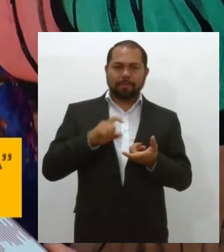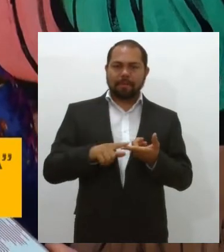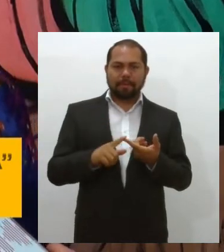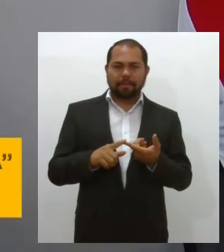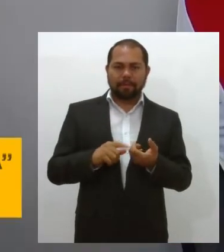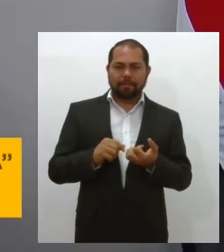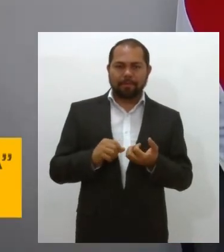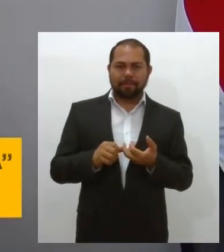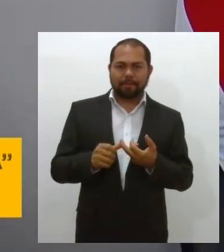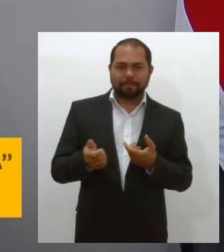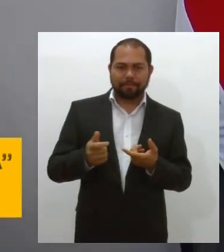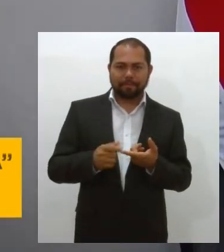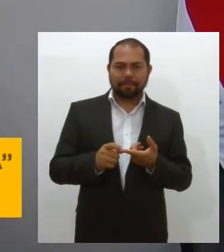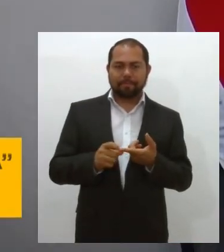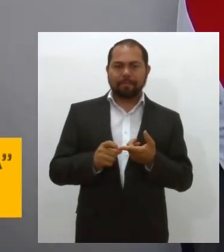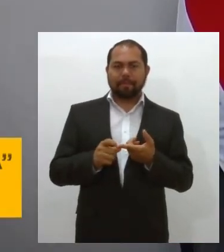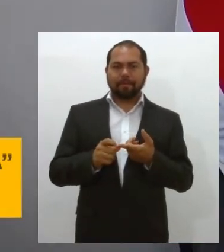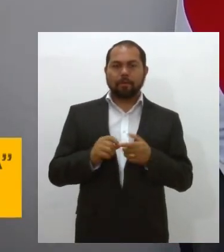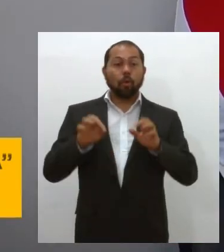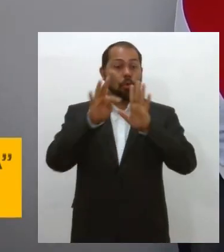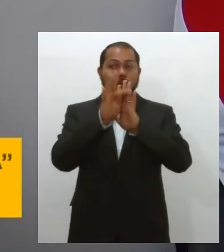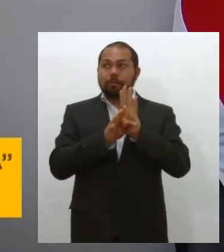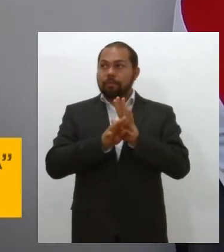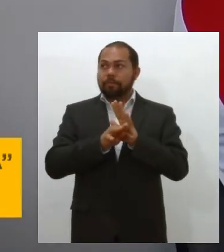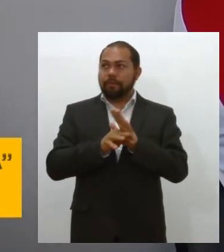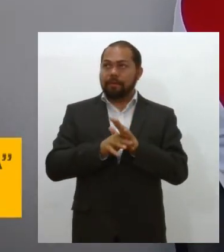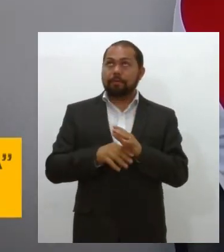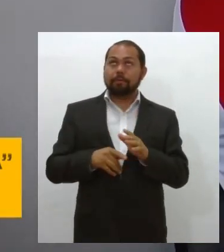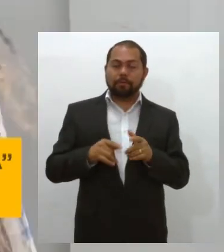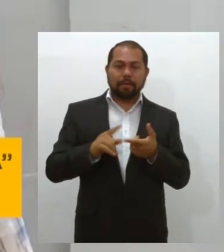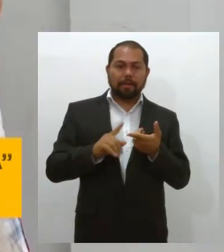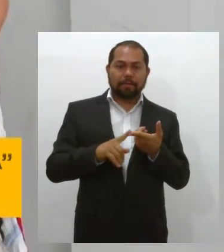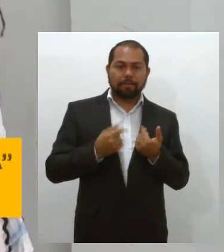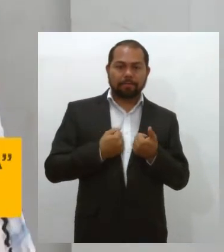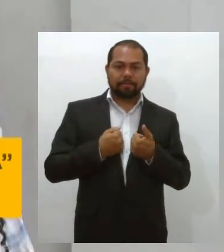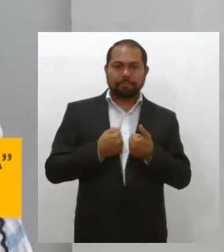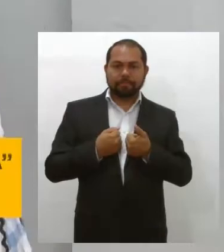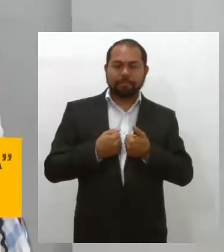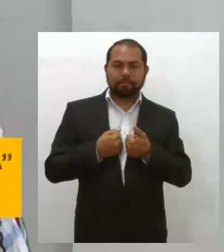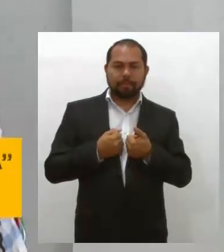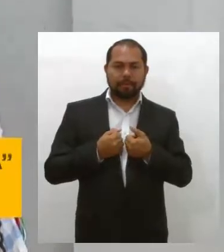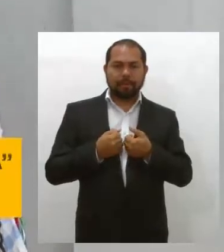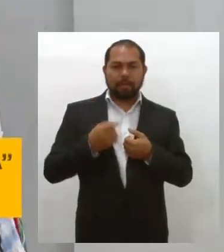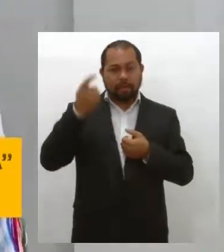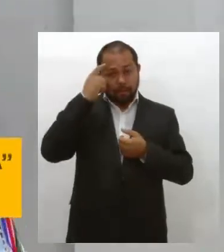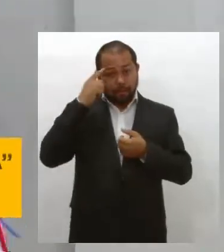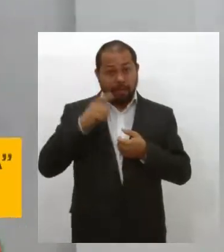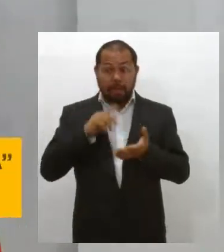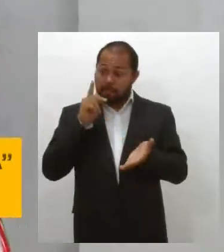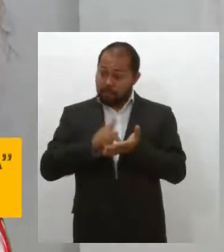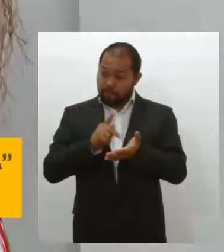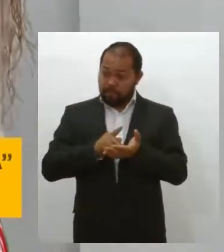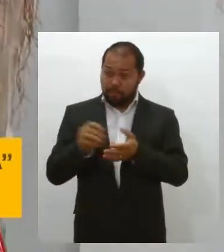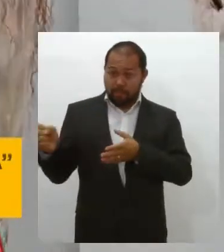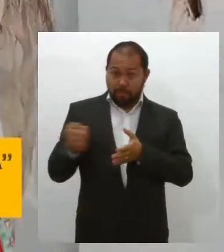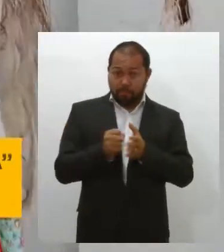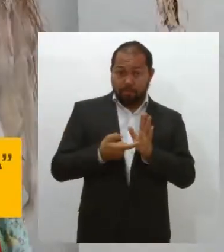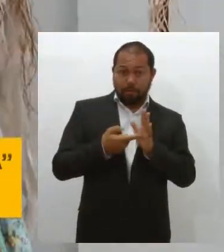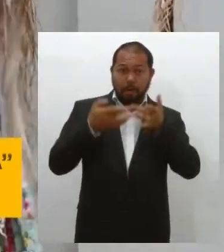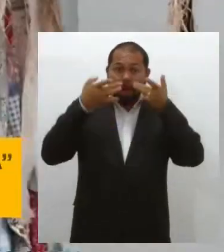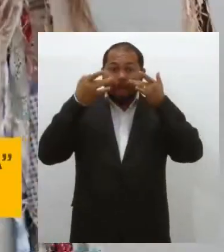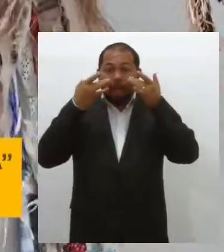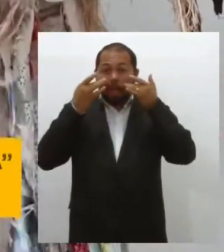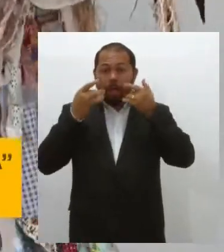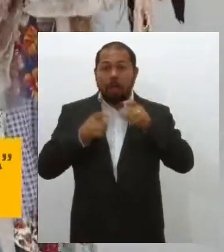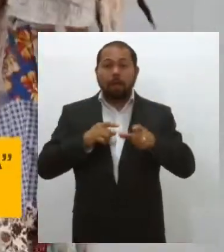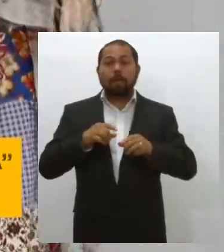extrema importância. O texto foi desenvolvido pelo dramaturgo Euler Lopes. A ideia é realmente trazer de forma lúdica assuntos do dia a